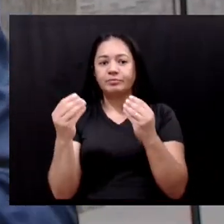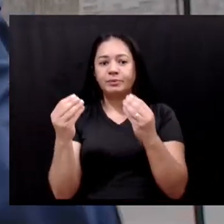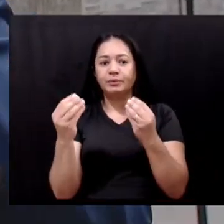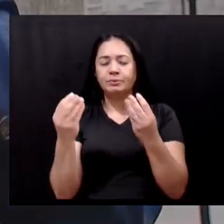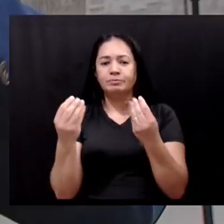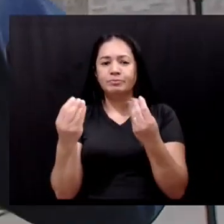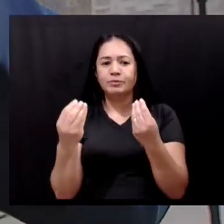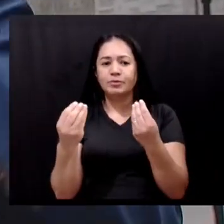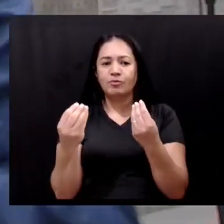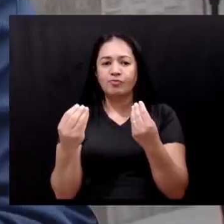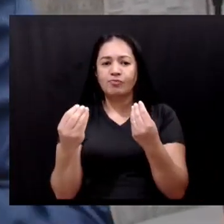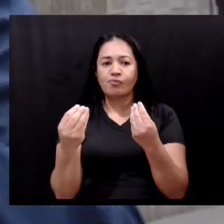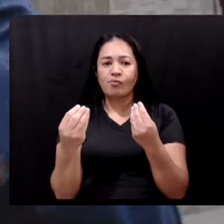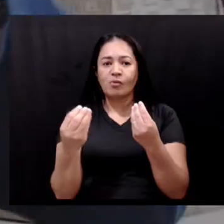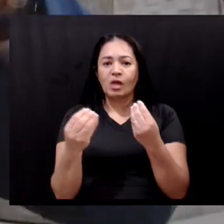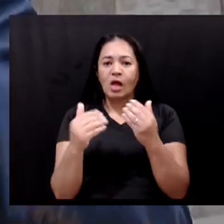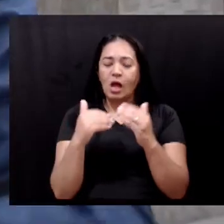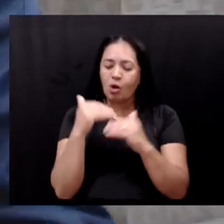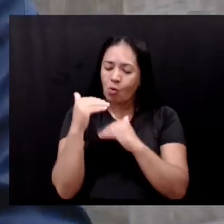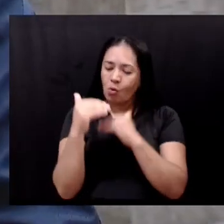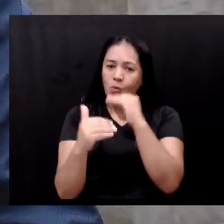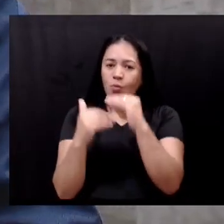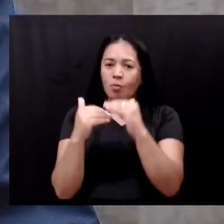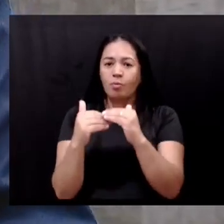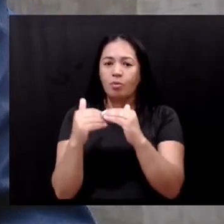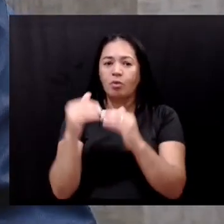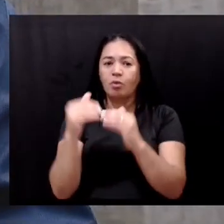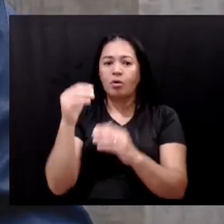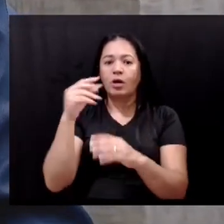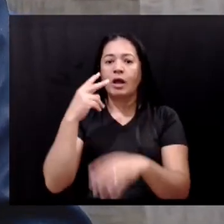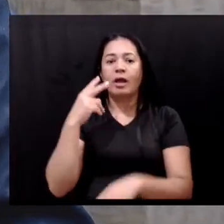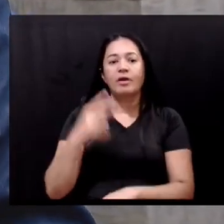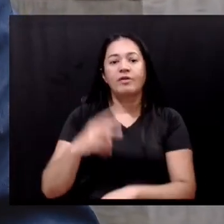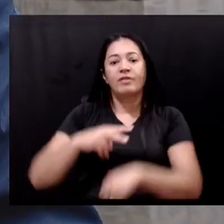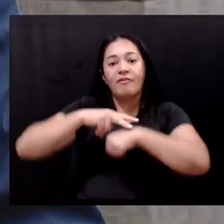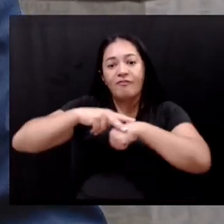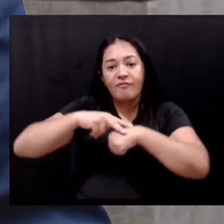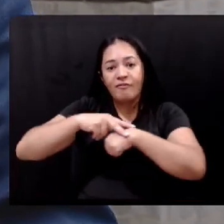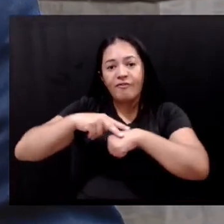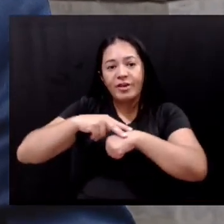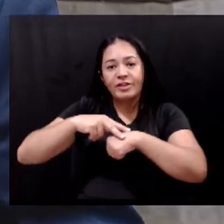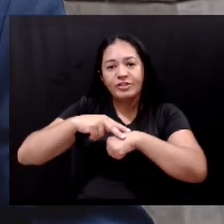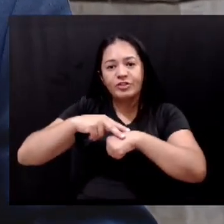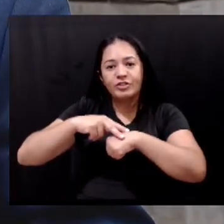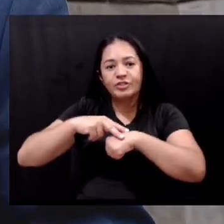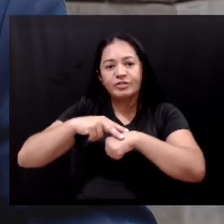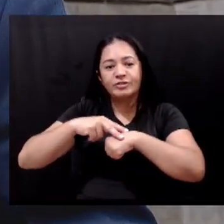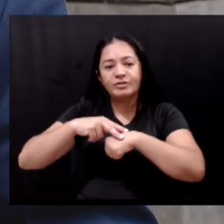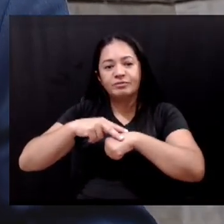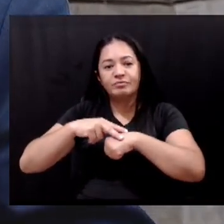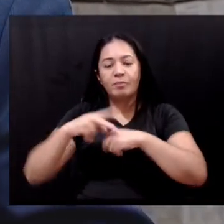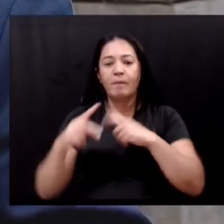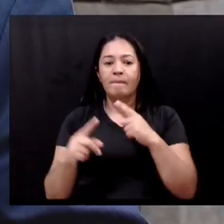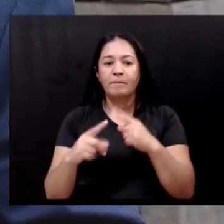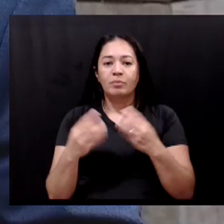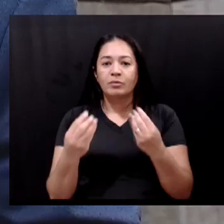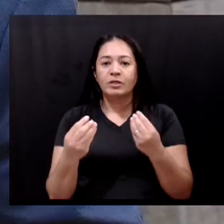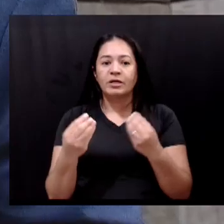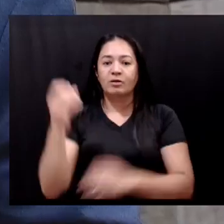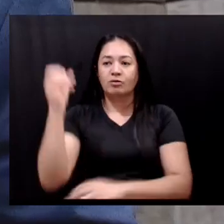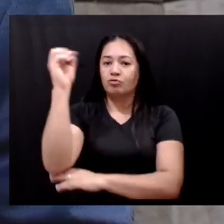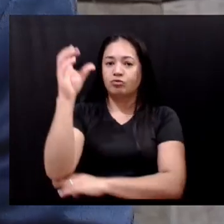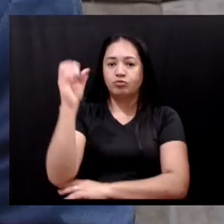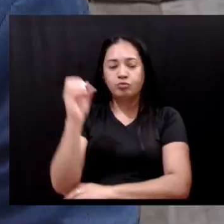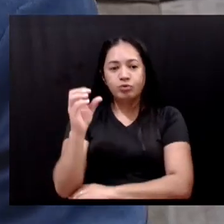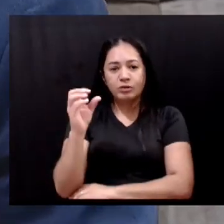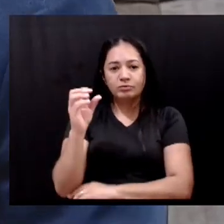aos poucos ficarão verdes, uma onda que terá dessa sinalização e ficará